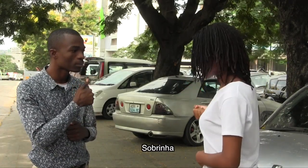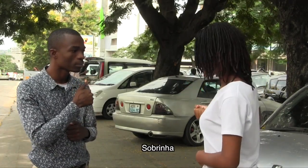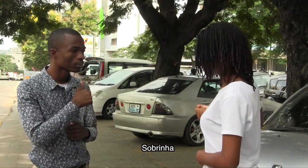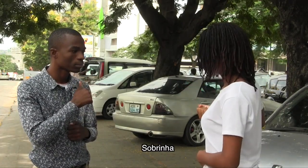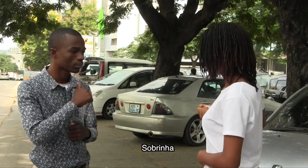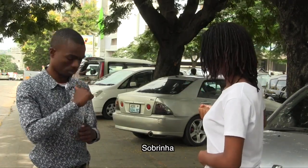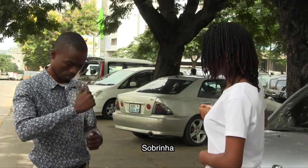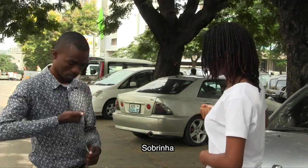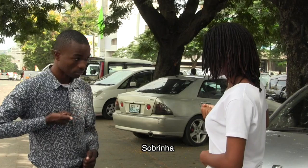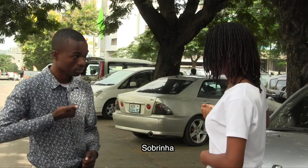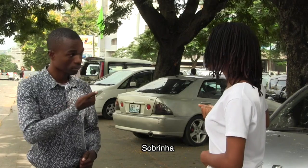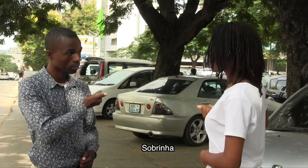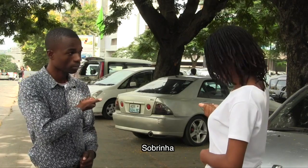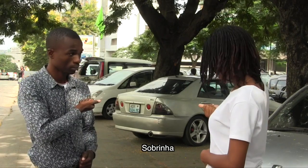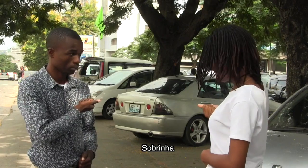Sobrinha,